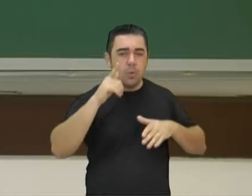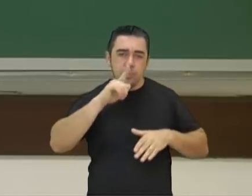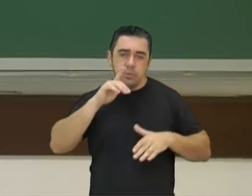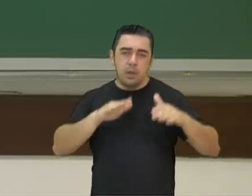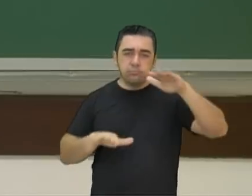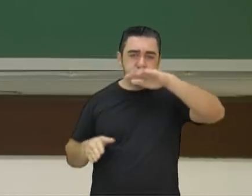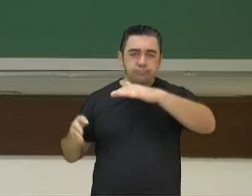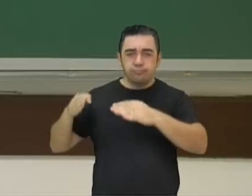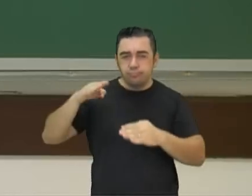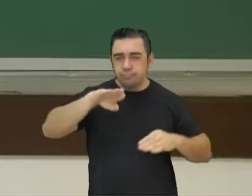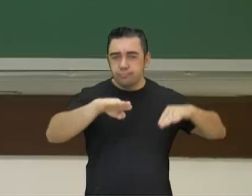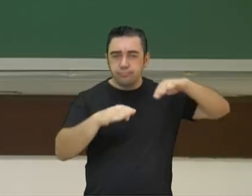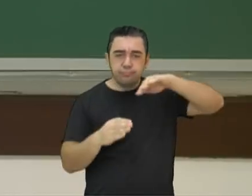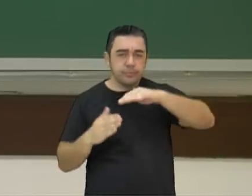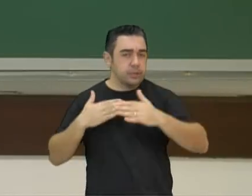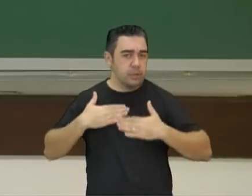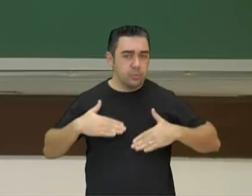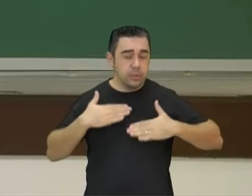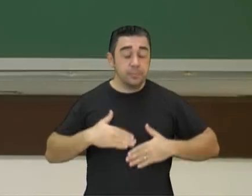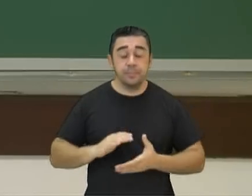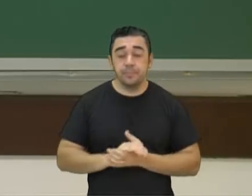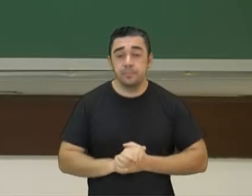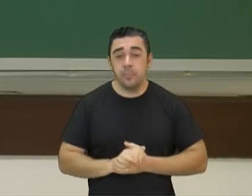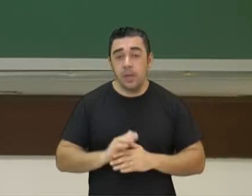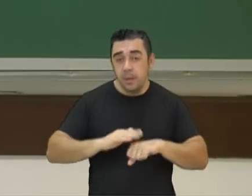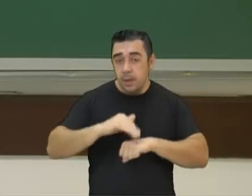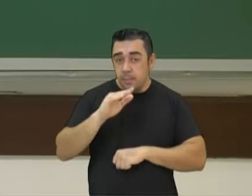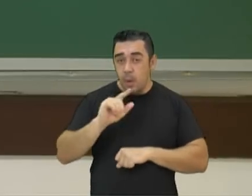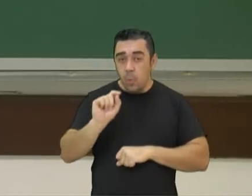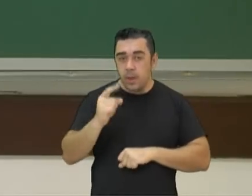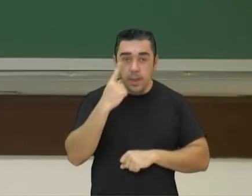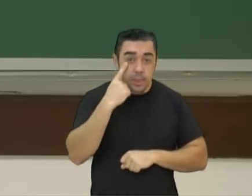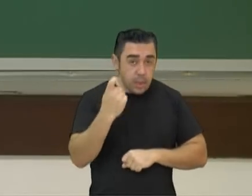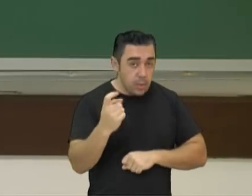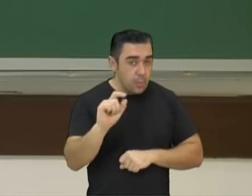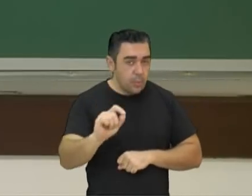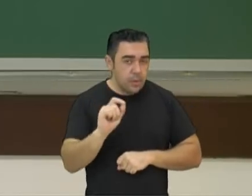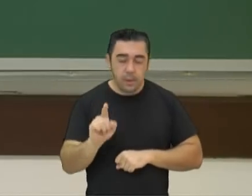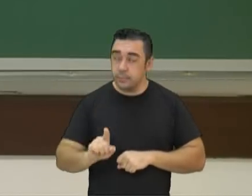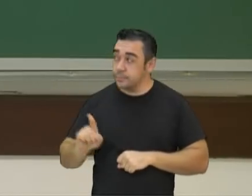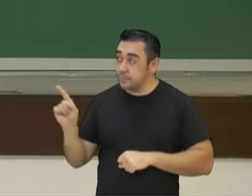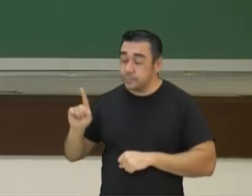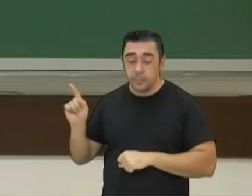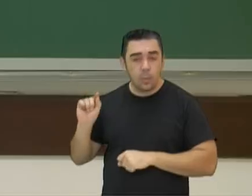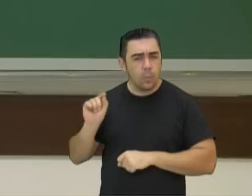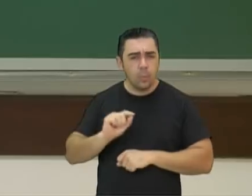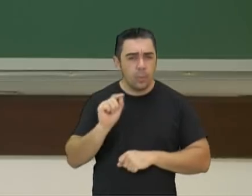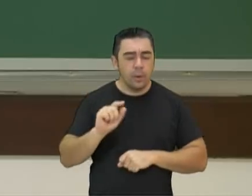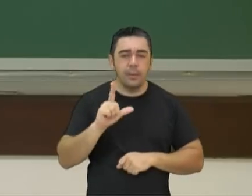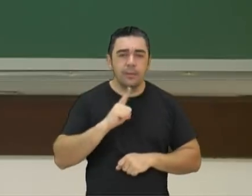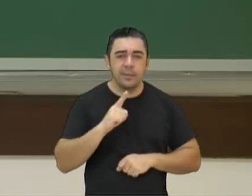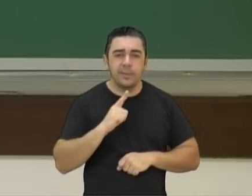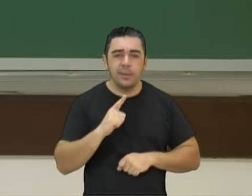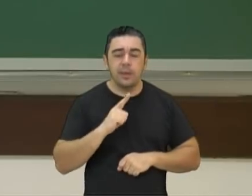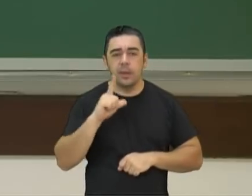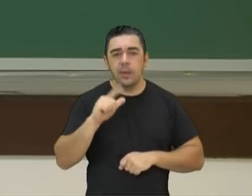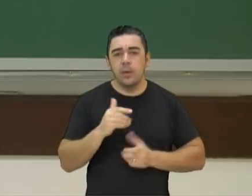tranquilidade. O mais interessante da natação de águas abertas é que ela remete ao